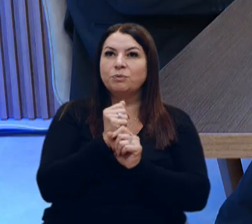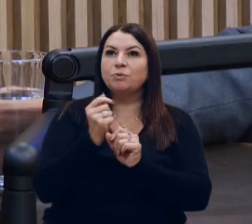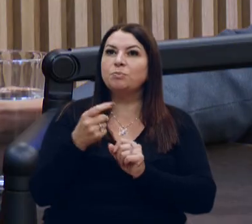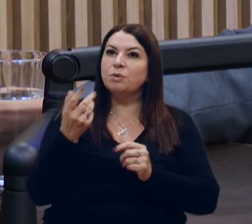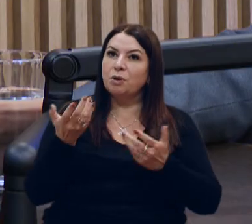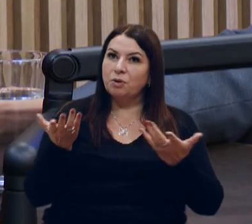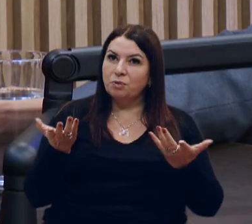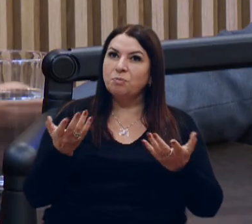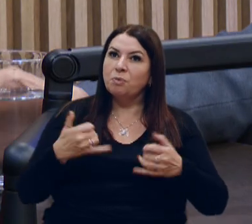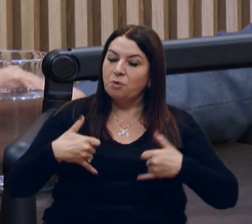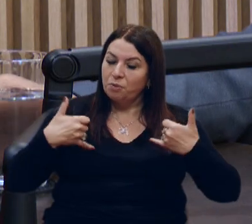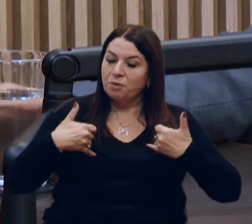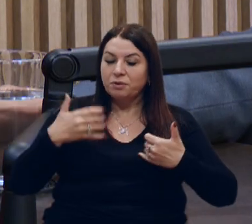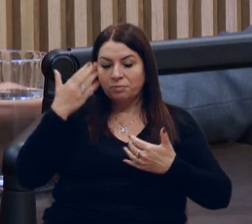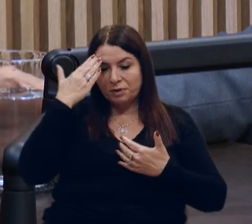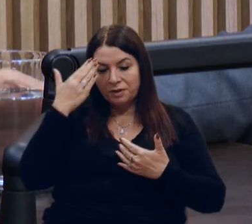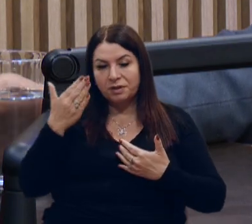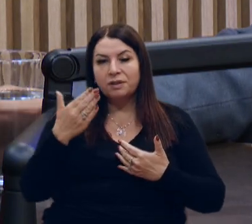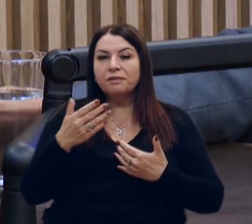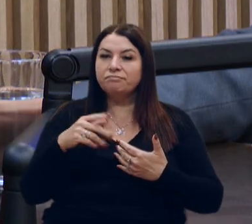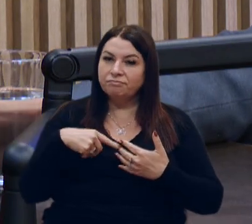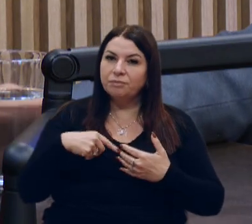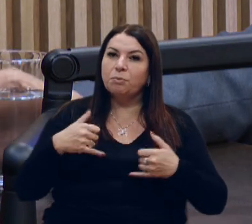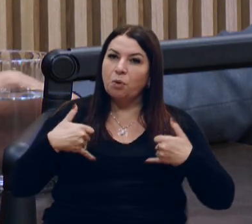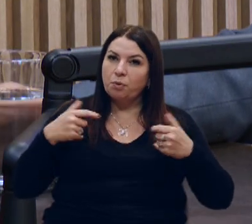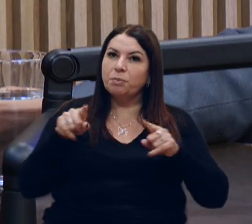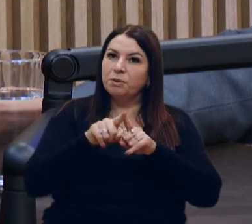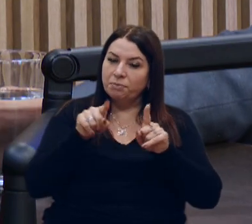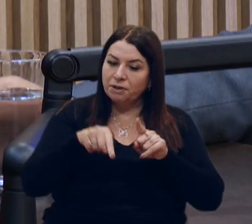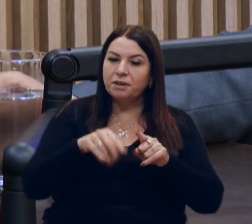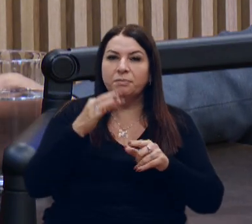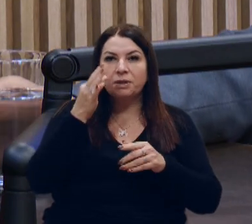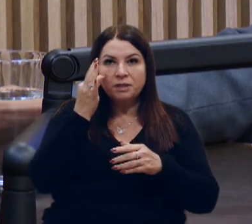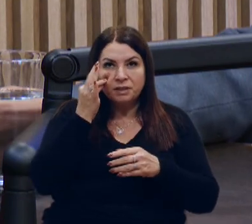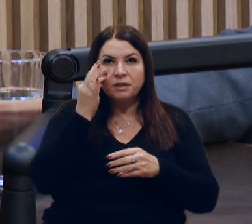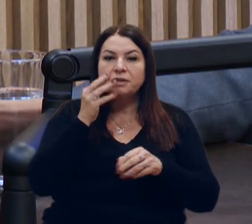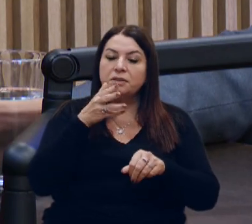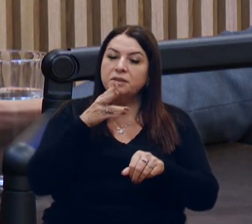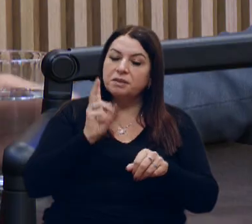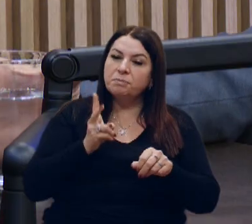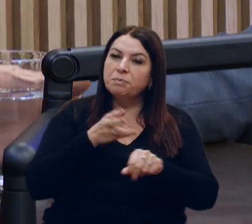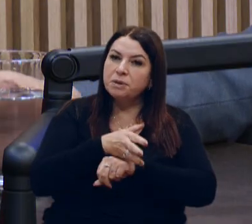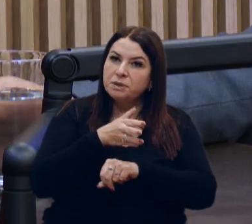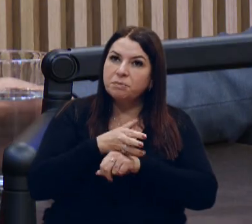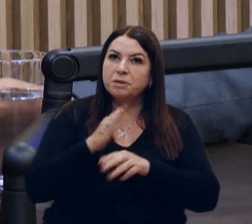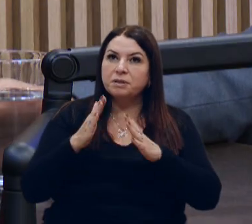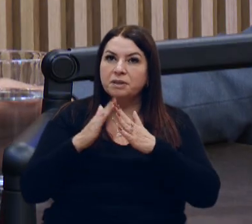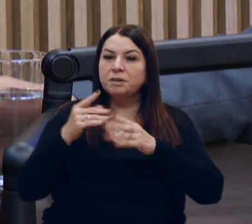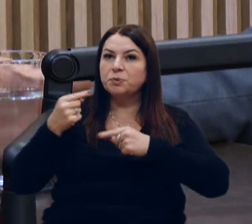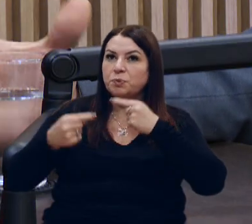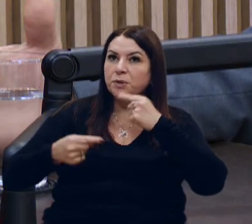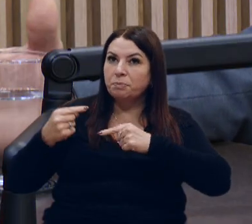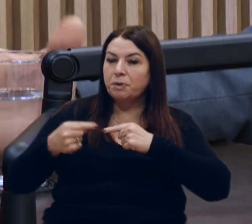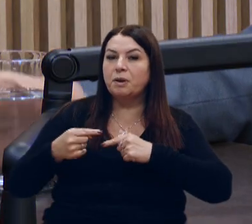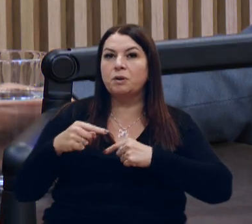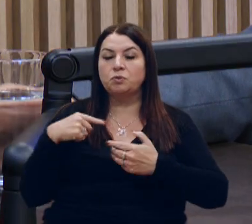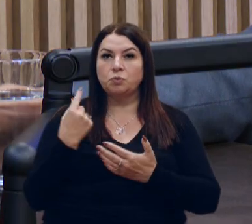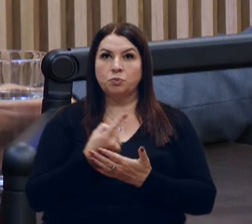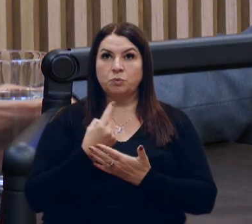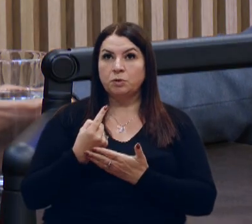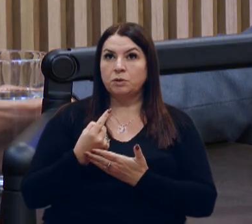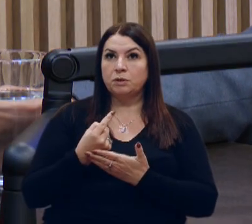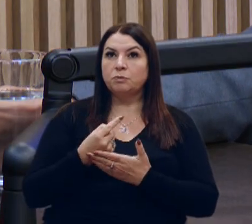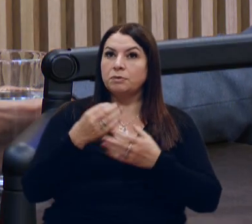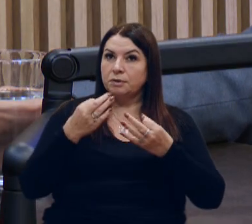vereador. Obrigado, Flávio. É uma honra para mim estar aqui presente, sempre participando dessa casa, dos debates, daquilo que nos